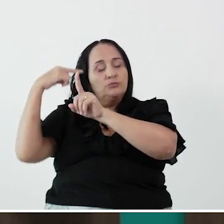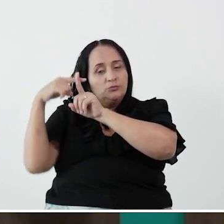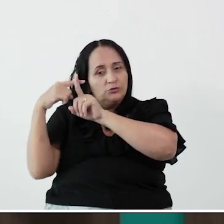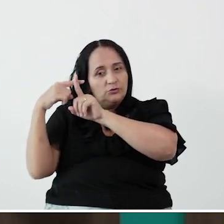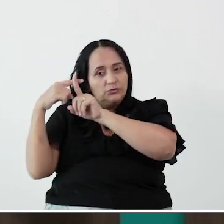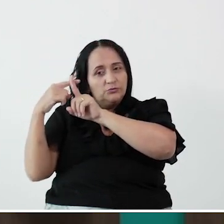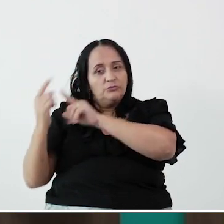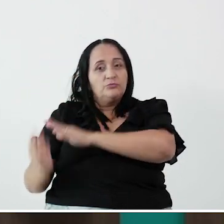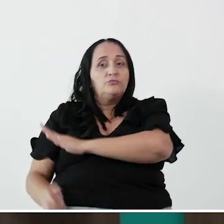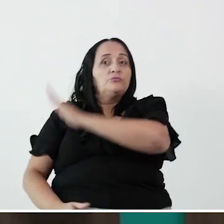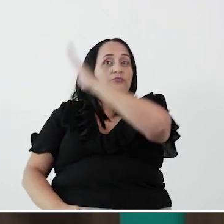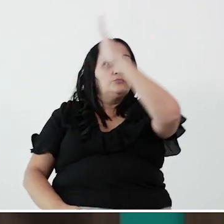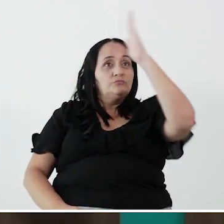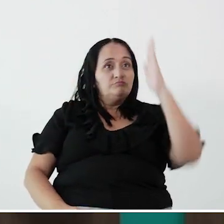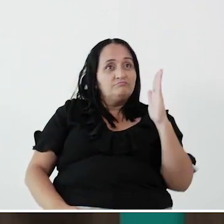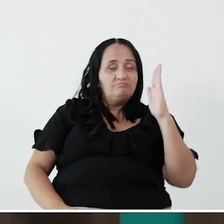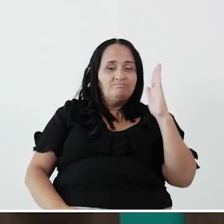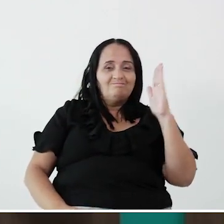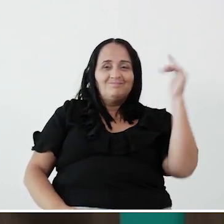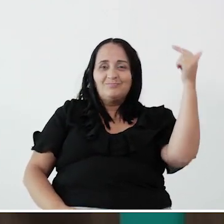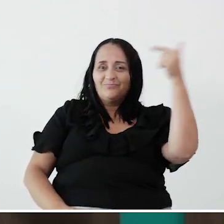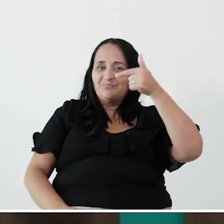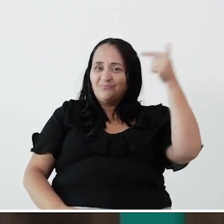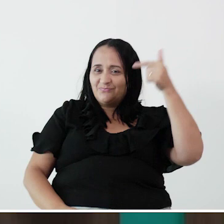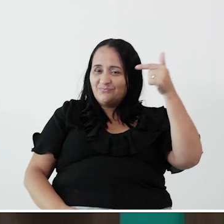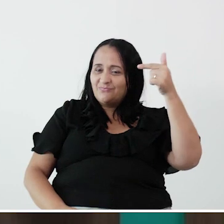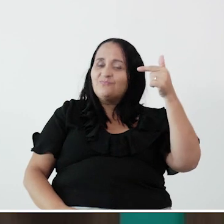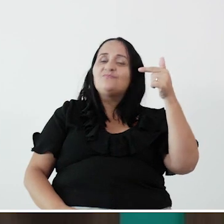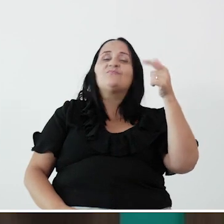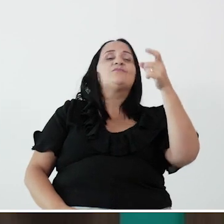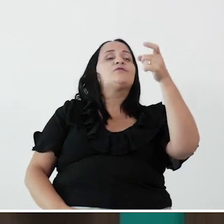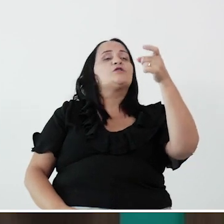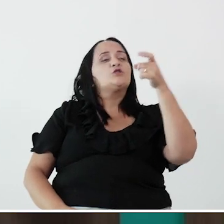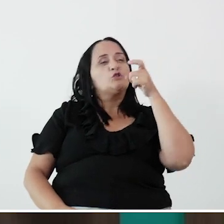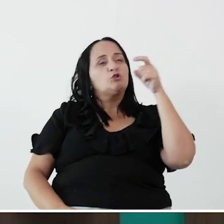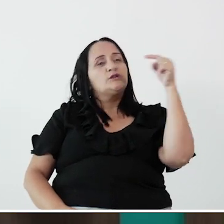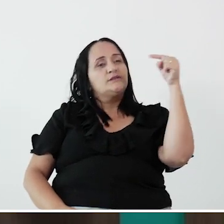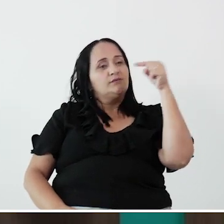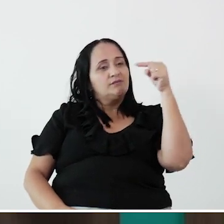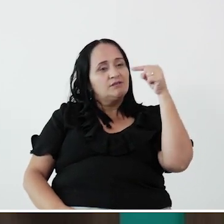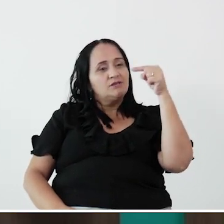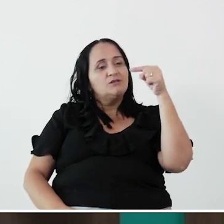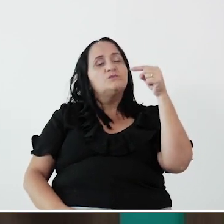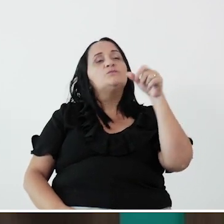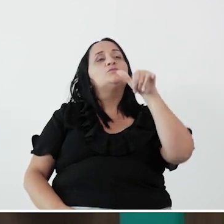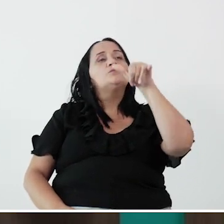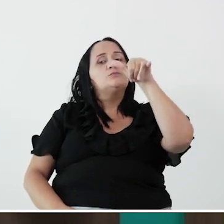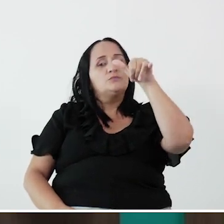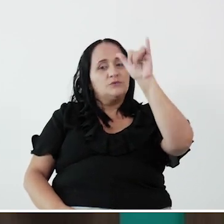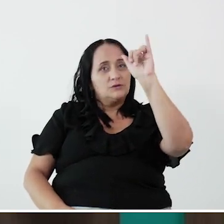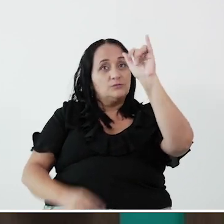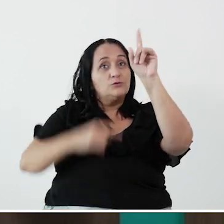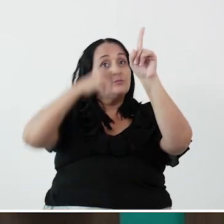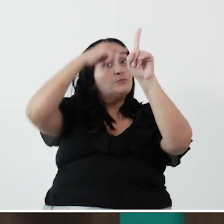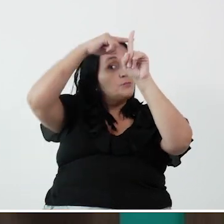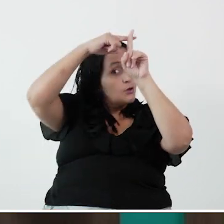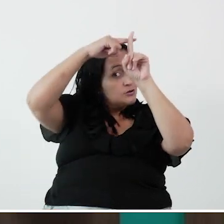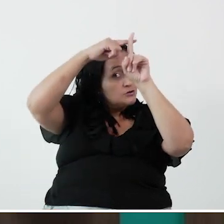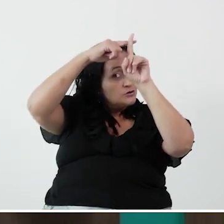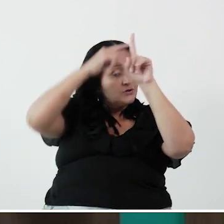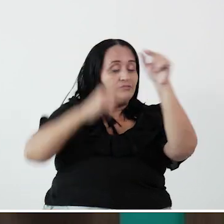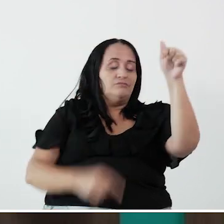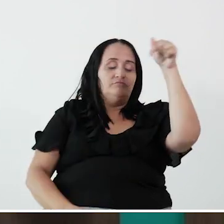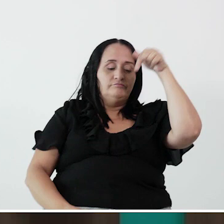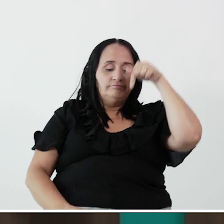é positivo. No segundo quadrante, o x é negativo e o y é positivo. No terceiro